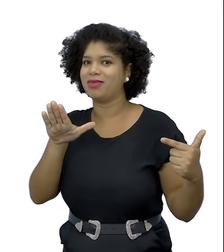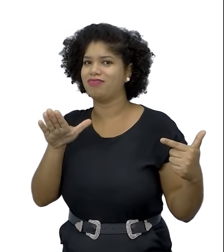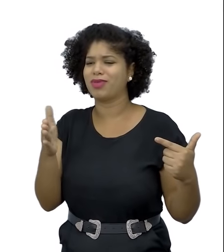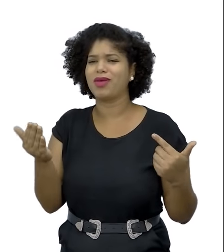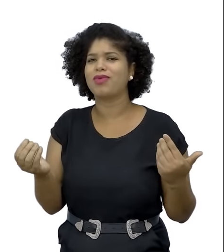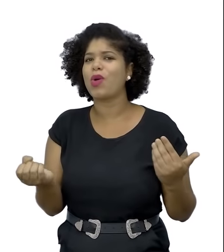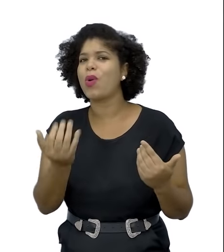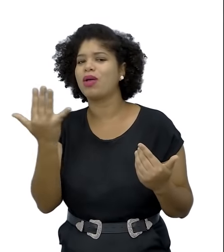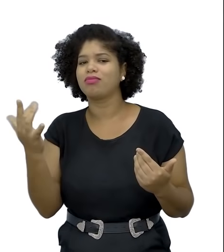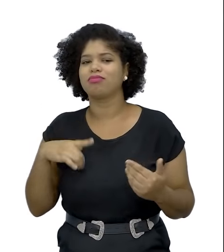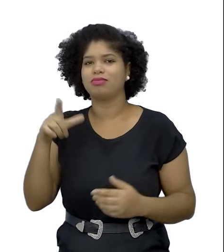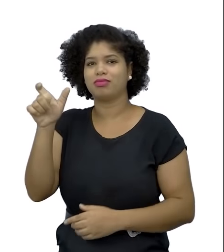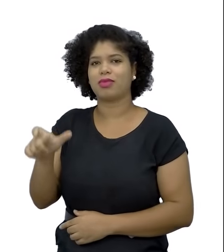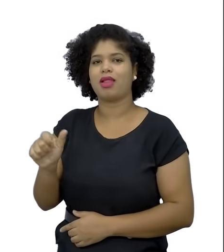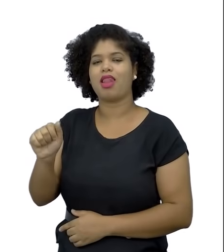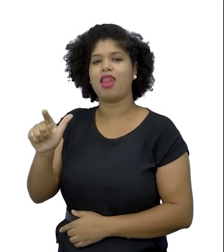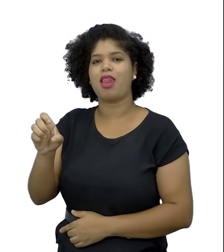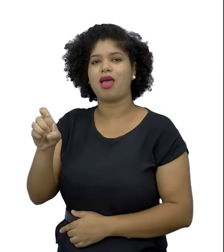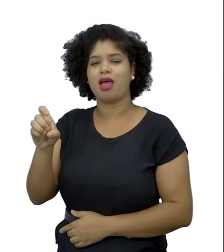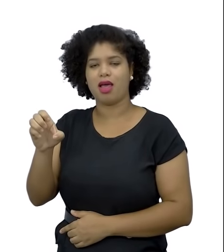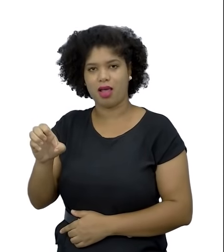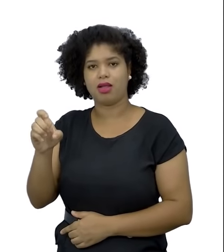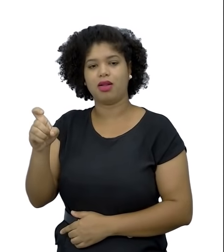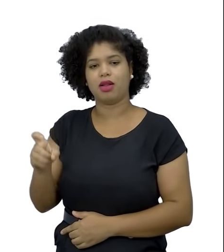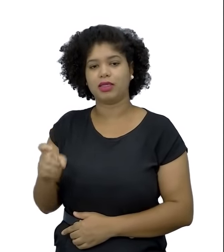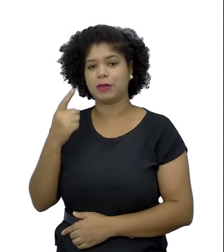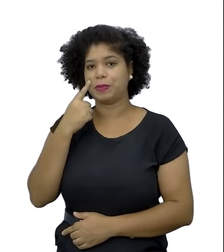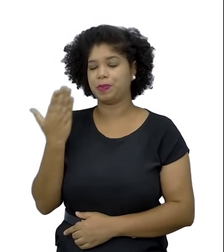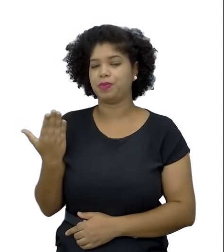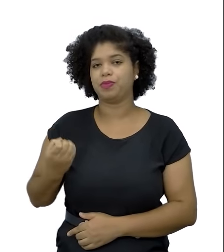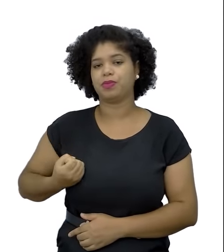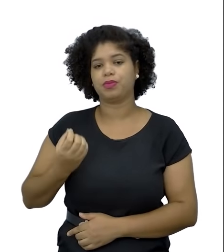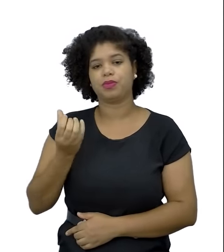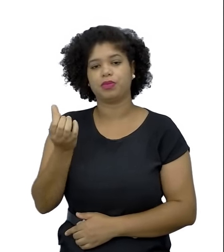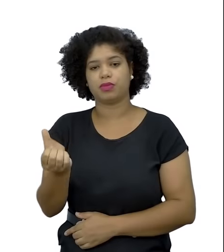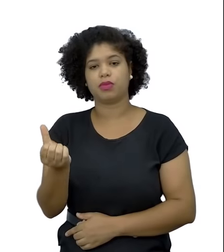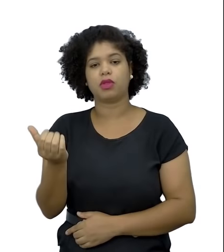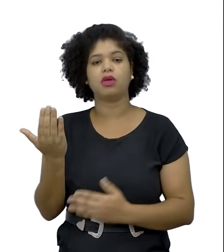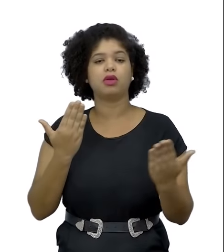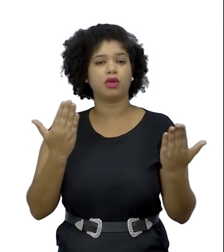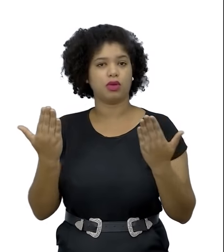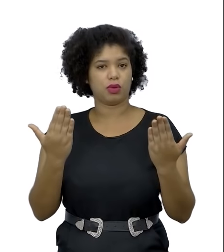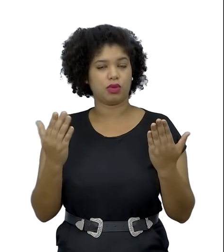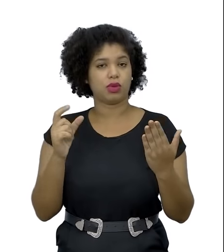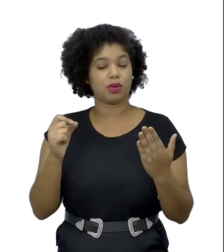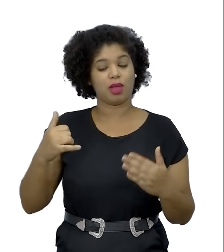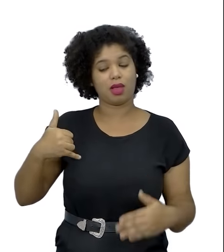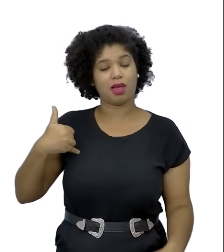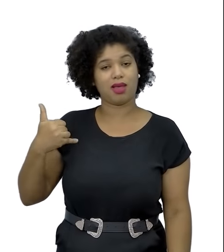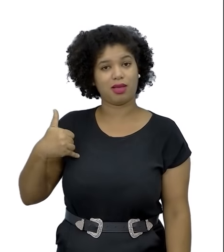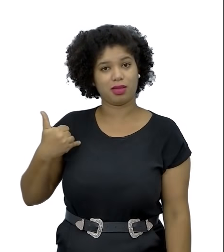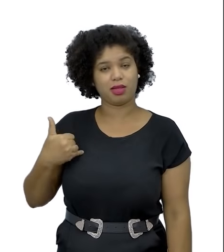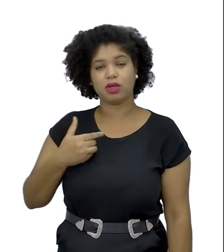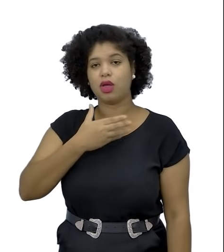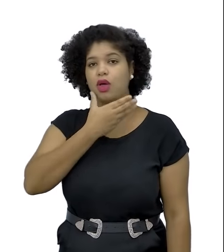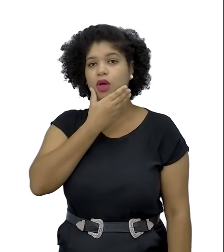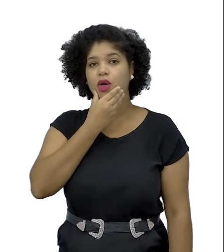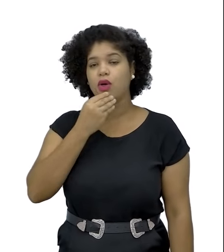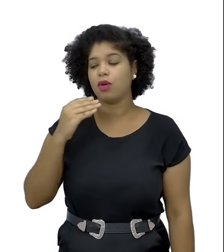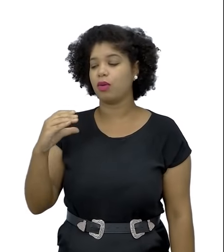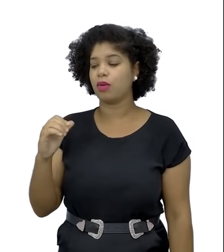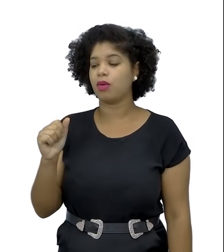no problema 6 também há uma comparação. Comparação em idade. Carlos tem